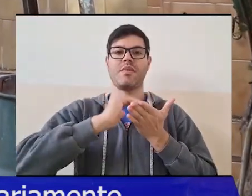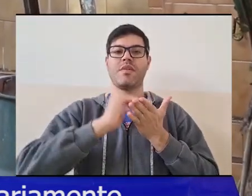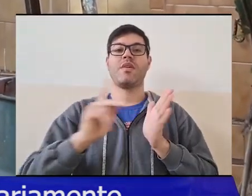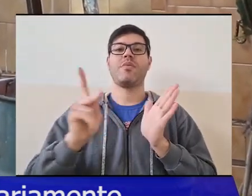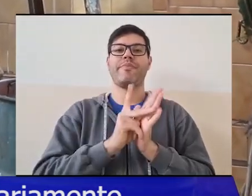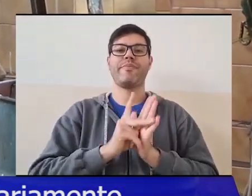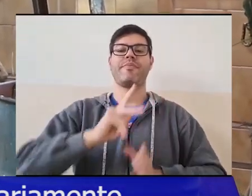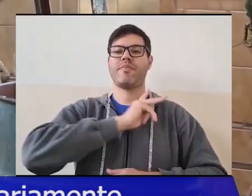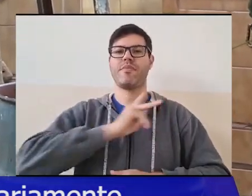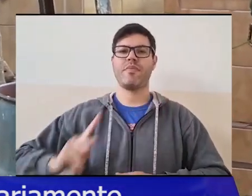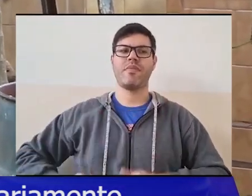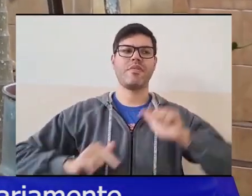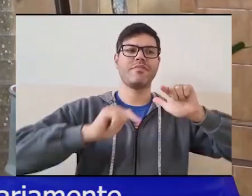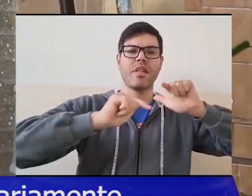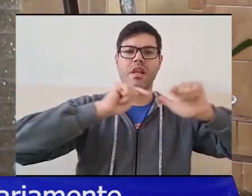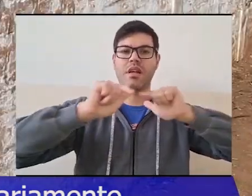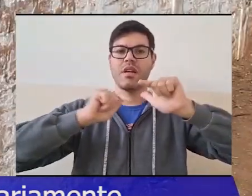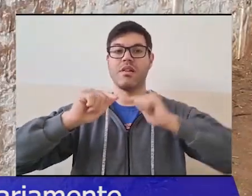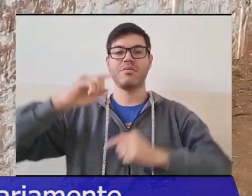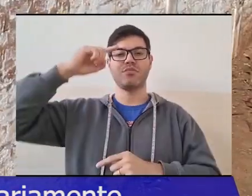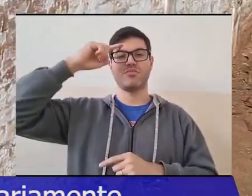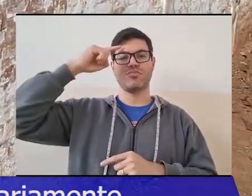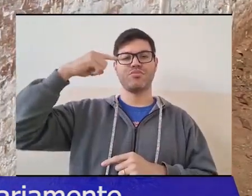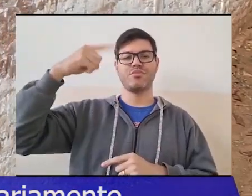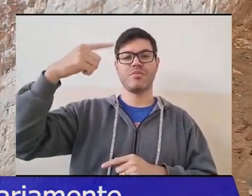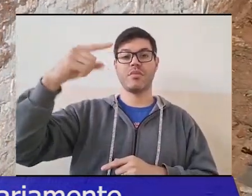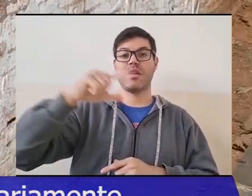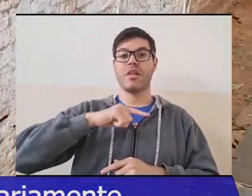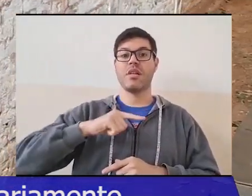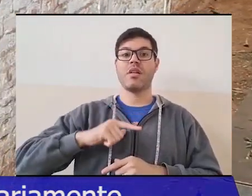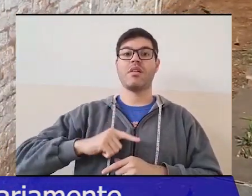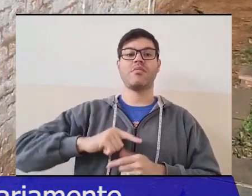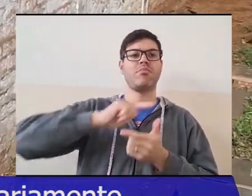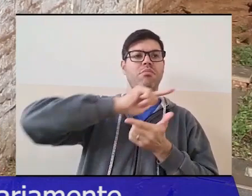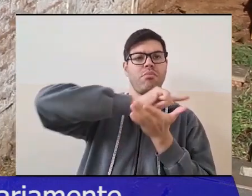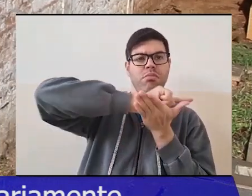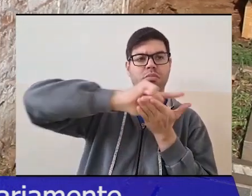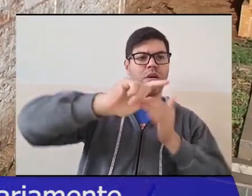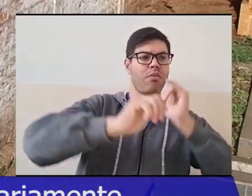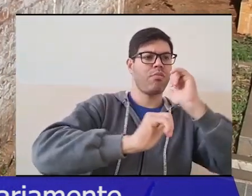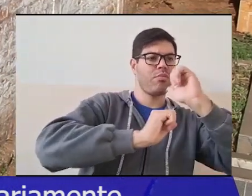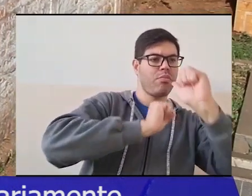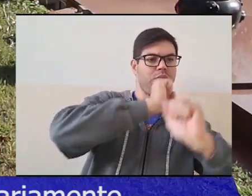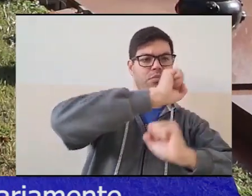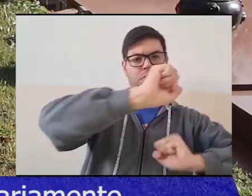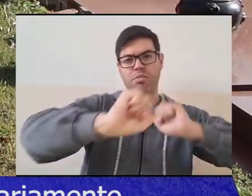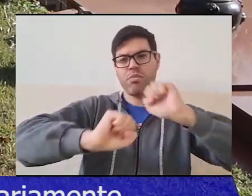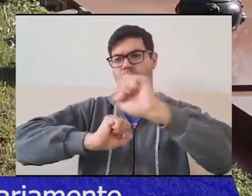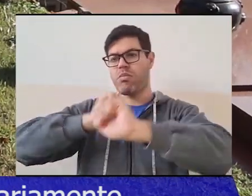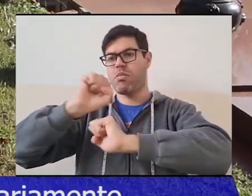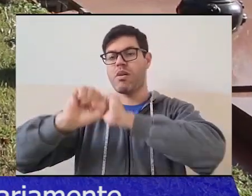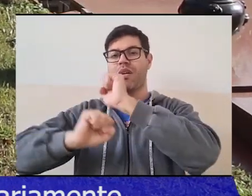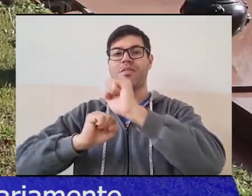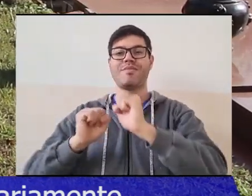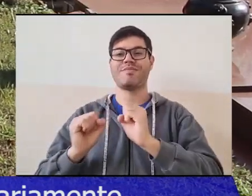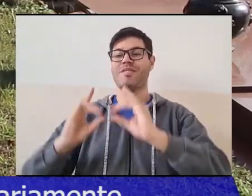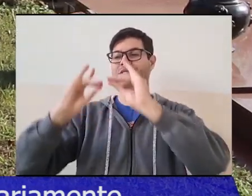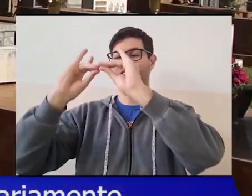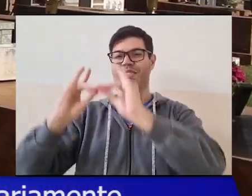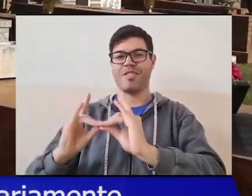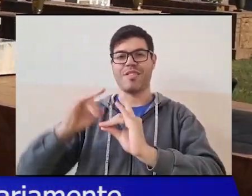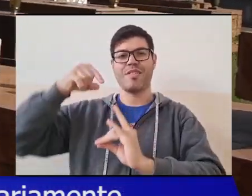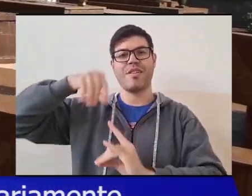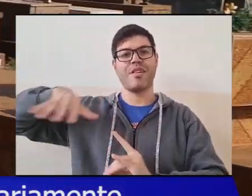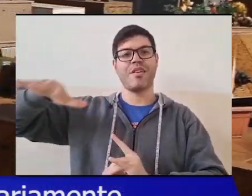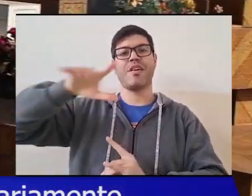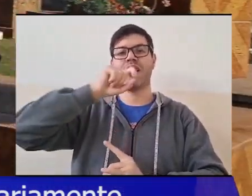Equipes da Secretaria de Serviços Públicos realizam diariamente a limpeza e manutenção do cemitério municipal.